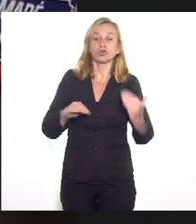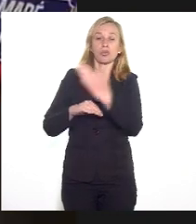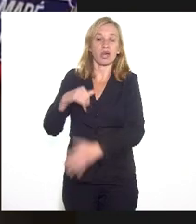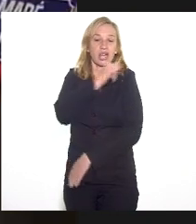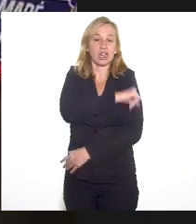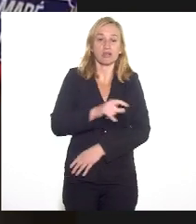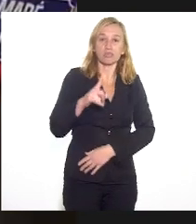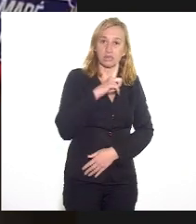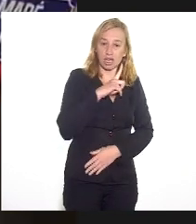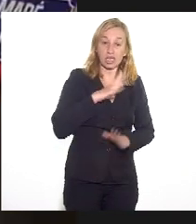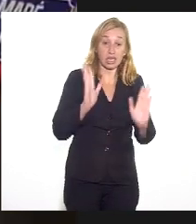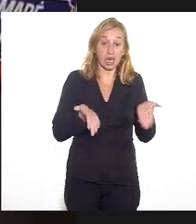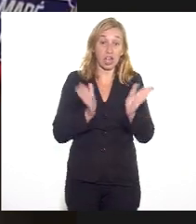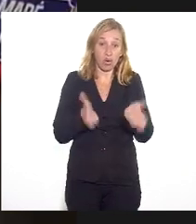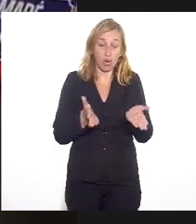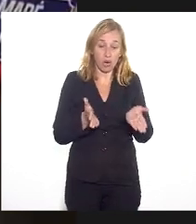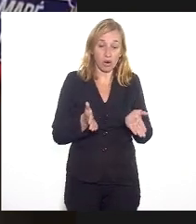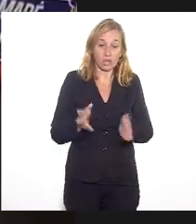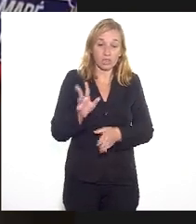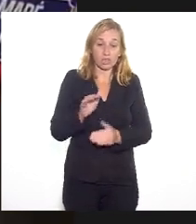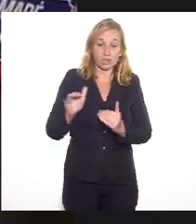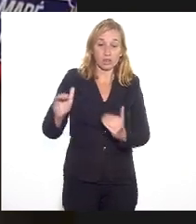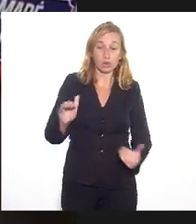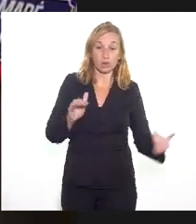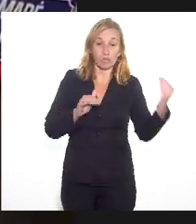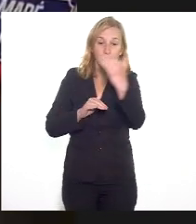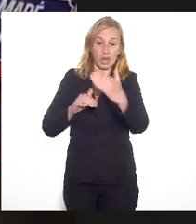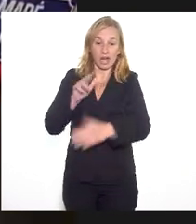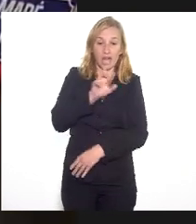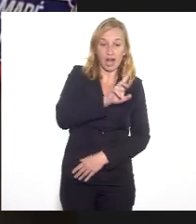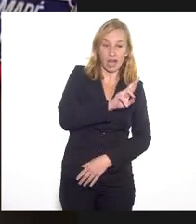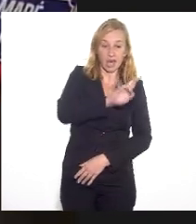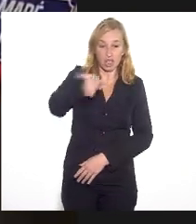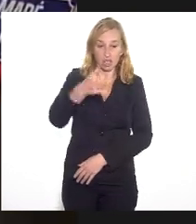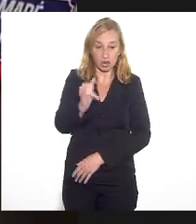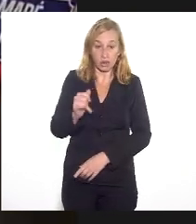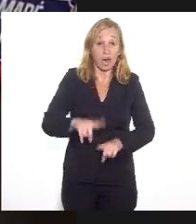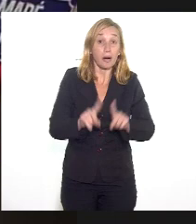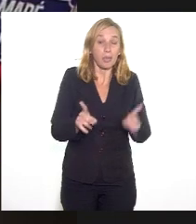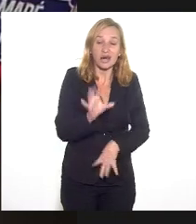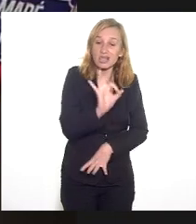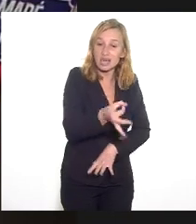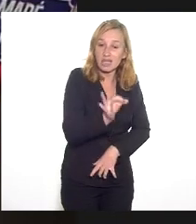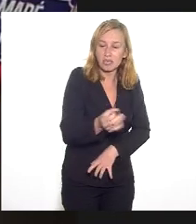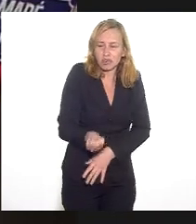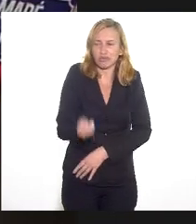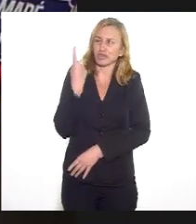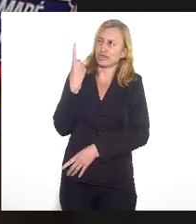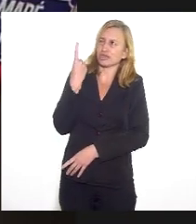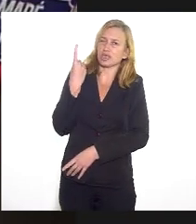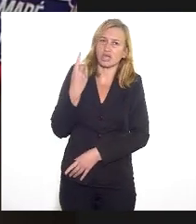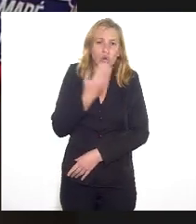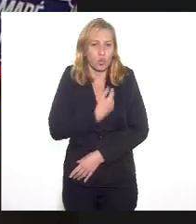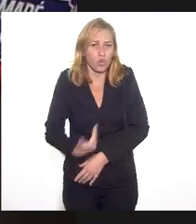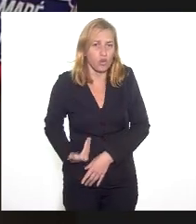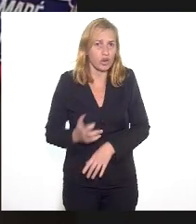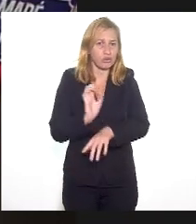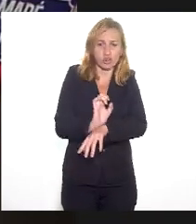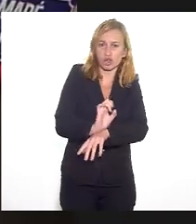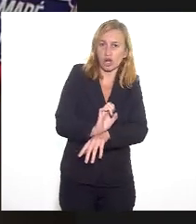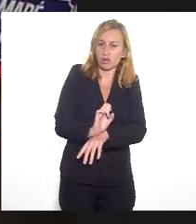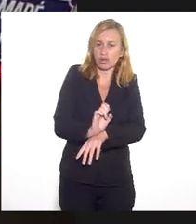que agora virou com o nome Supera RJ, mas, evidentemente, a gente estranha o governo do